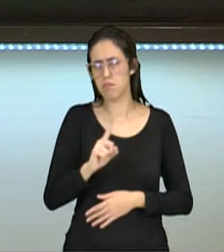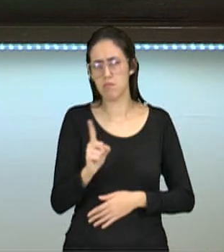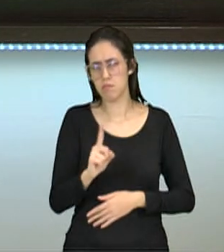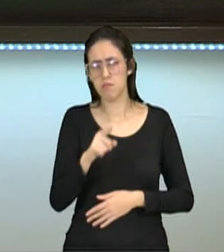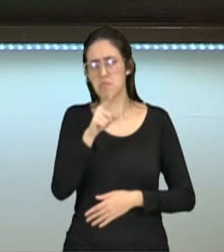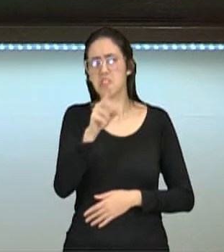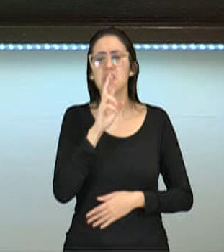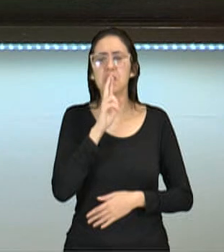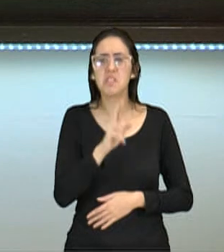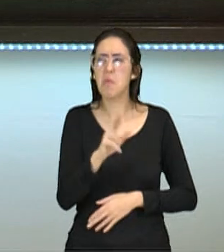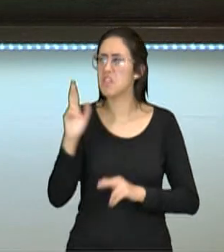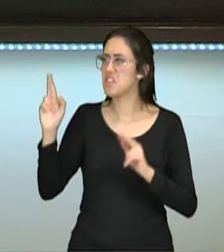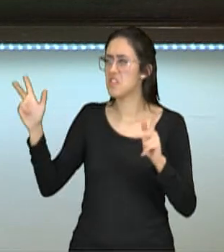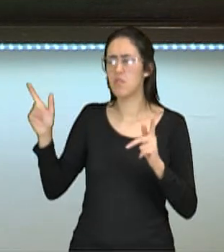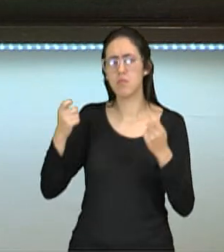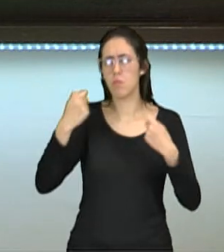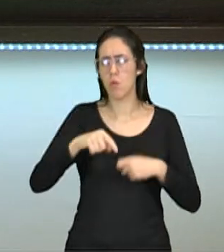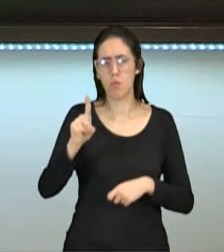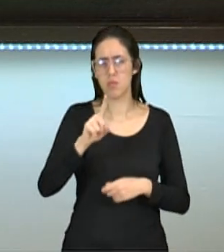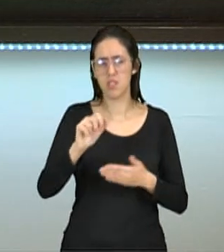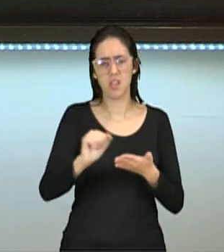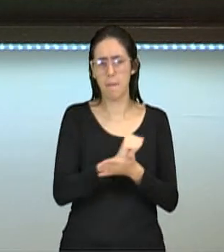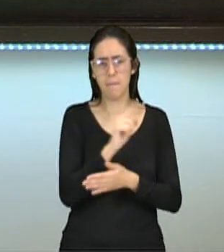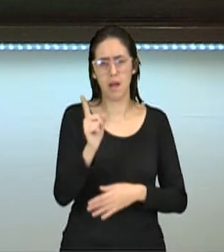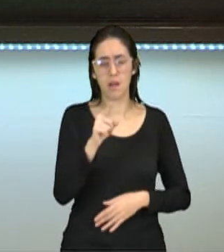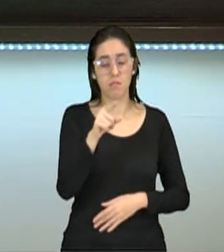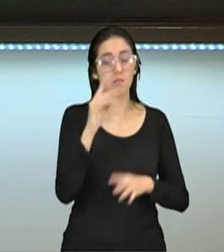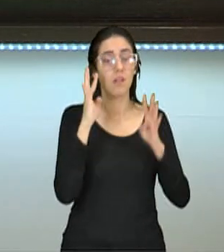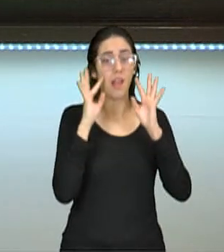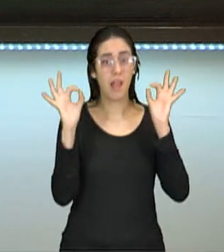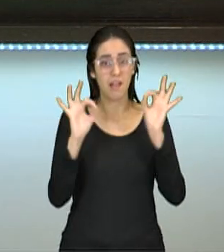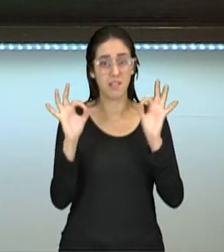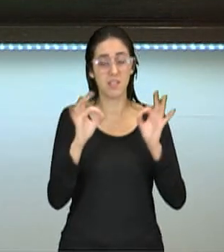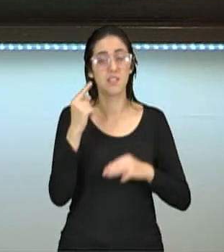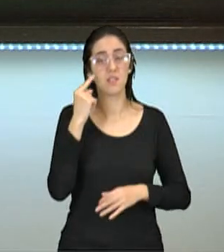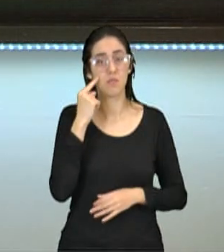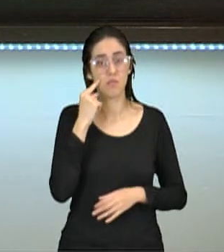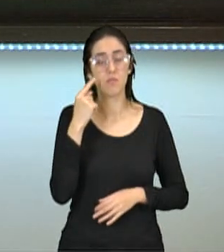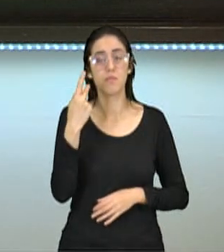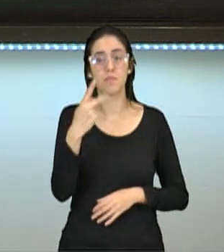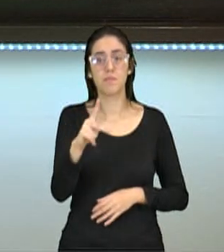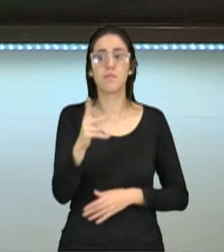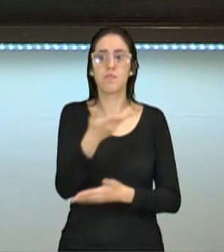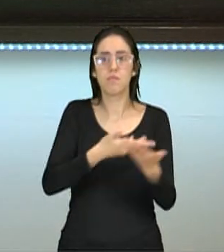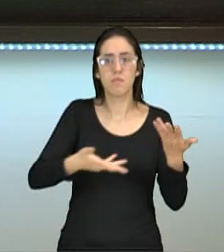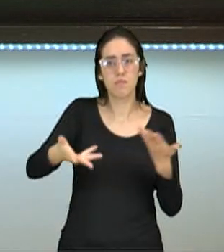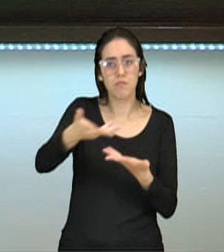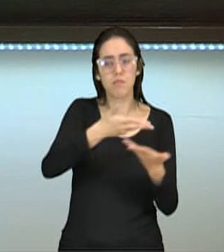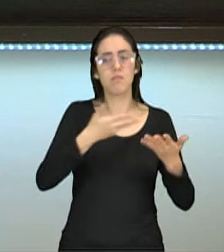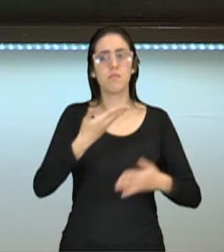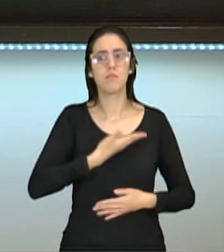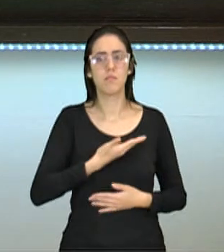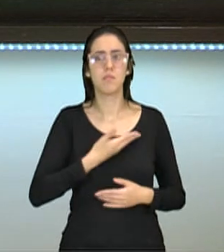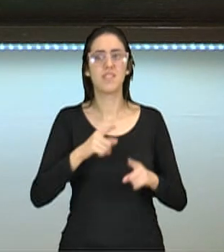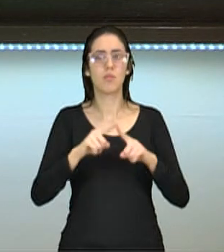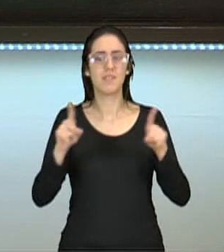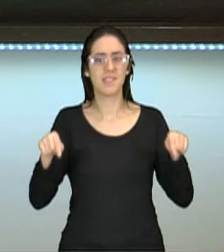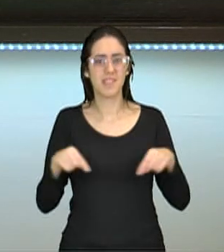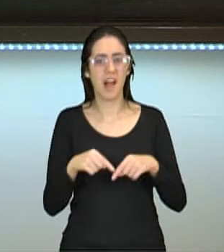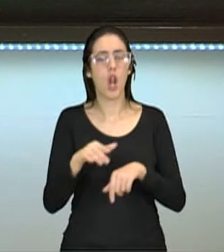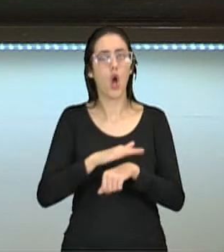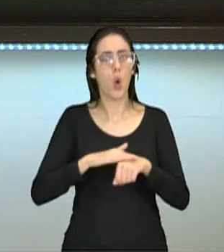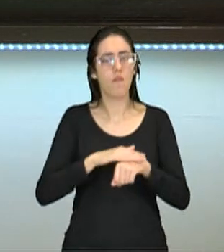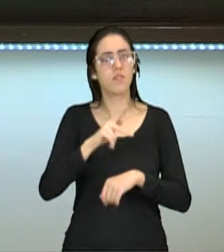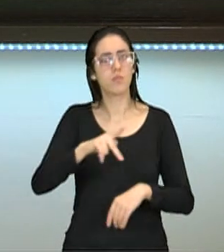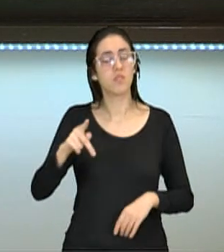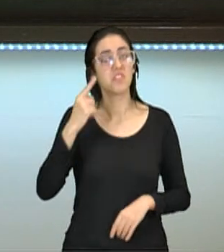está diferente, não precisa apagar, presta atenção, né? E socializa, compartilha lá com a sua turma para ver se